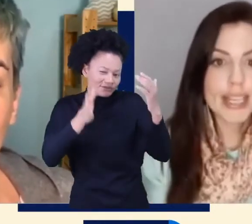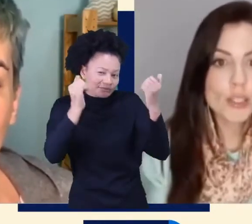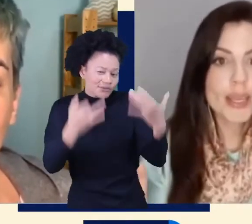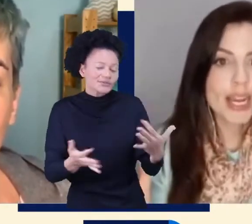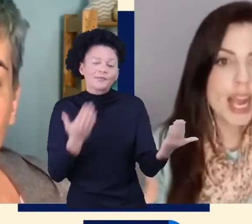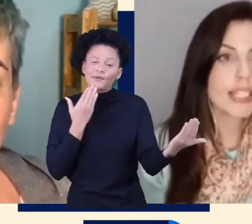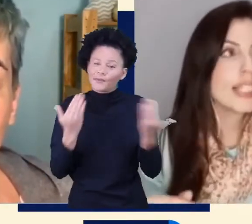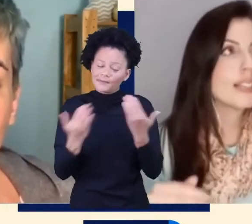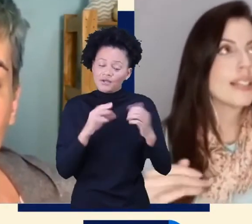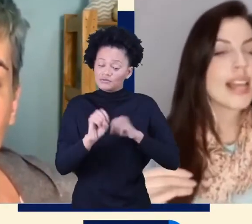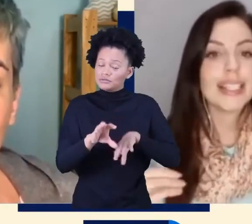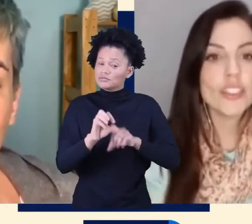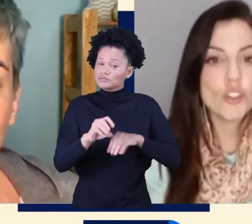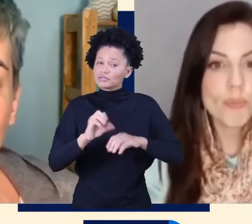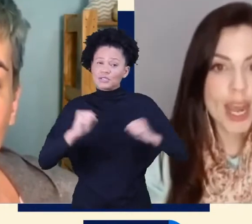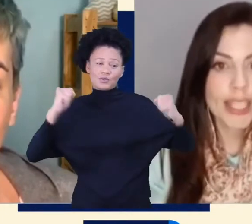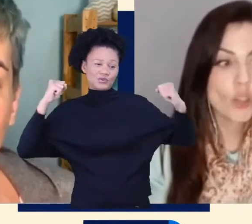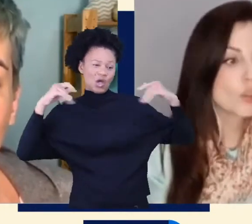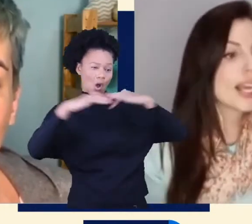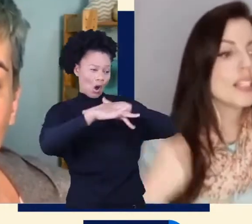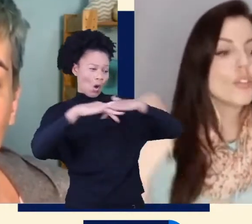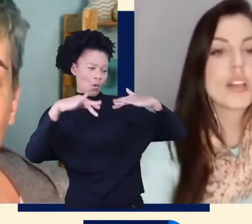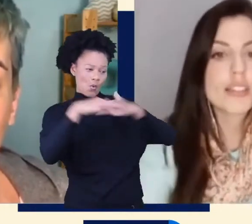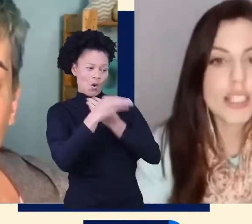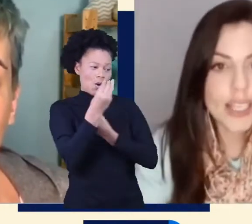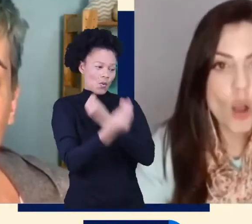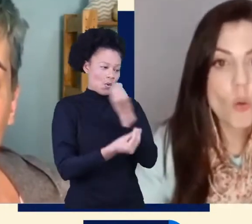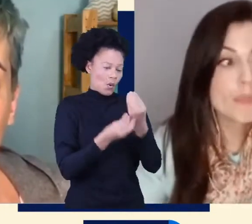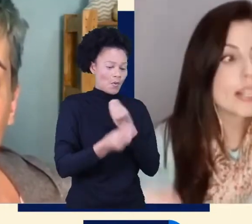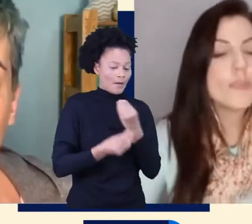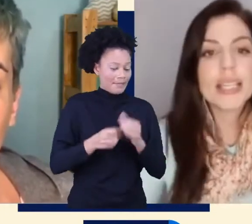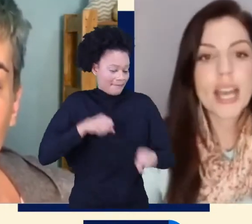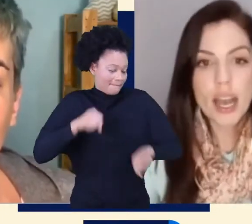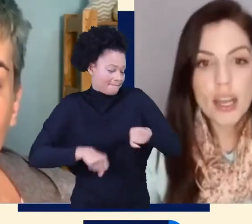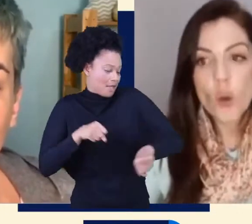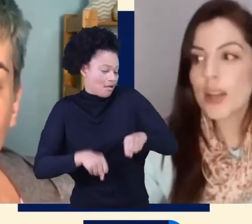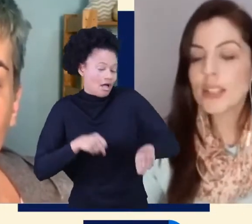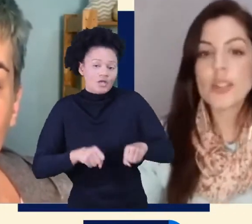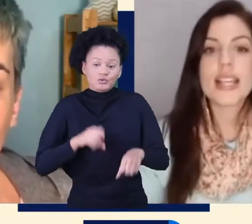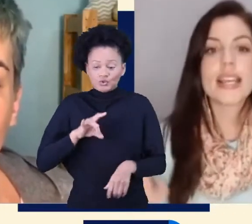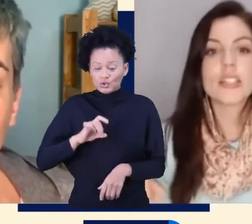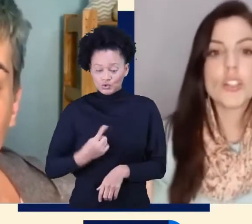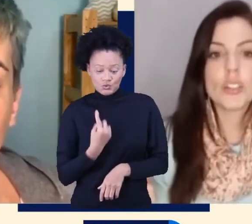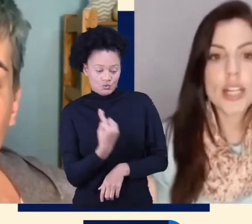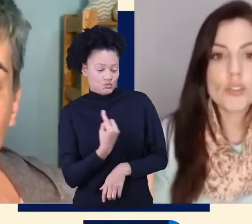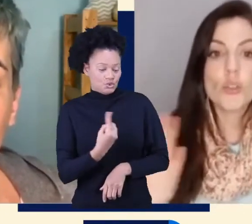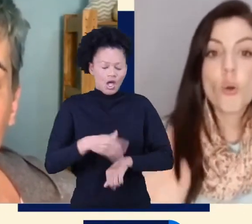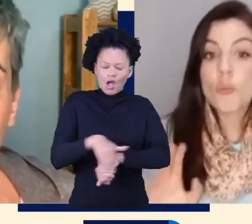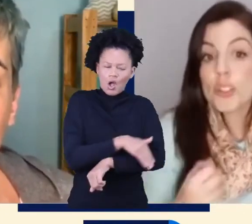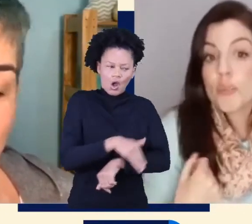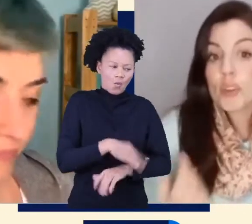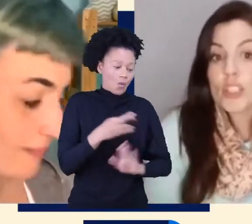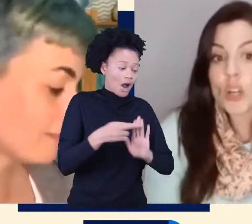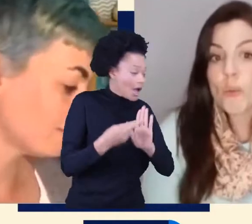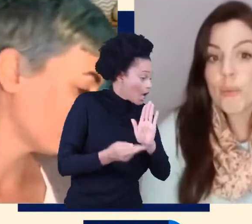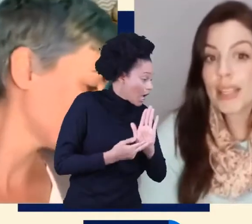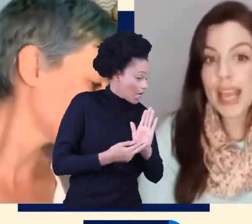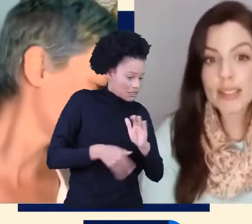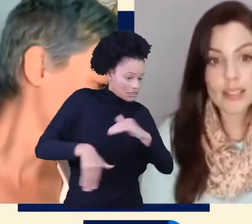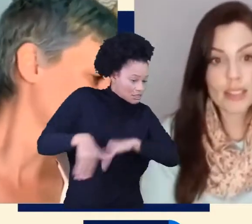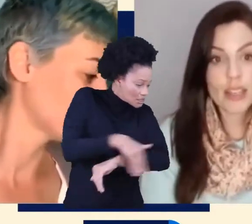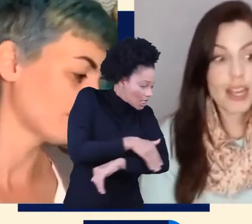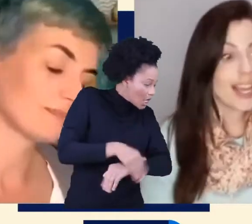não vai esperar a criança sair de bike ou sair sozinha na rua para explicar quais são as regras de trânsito e como se proteger